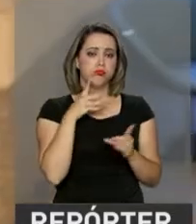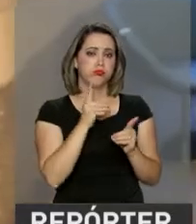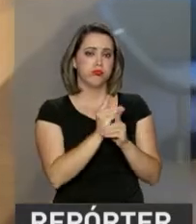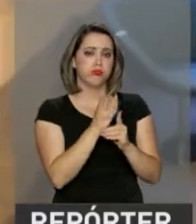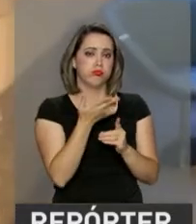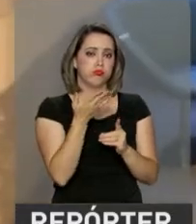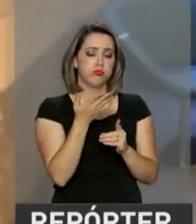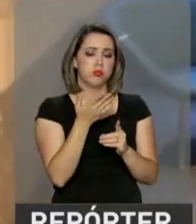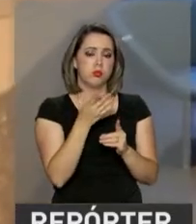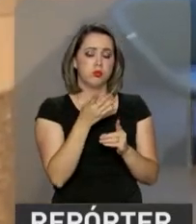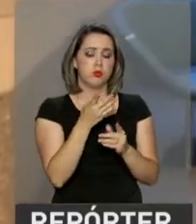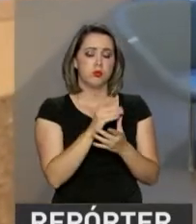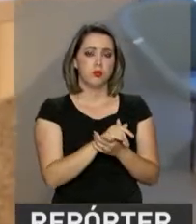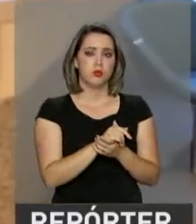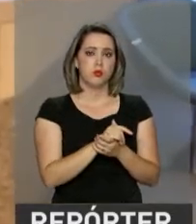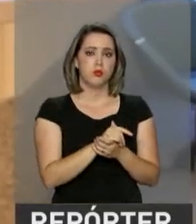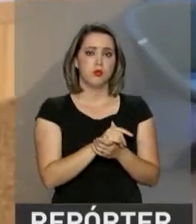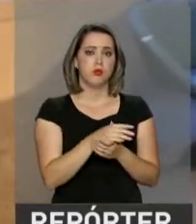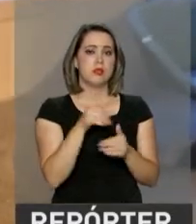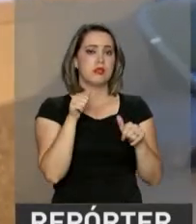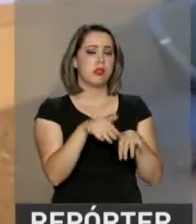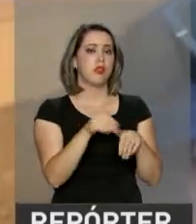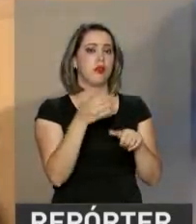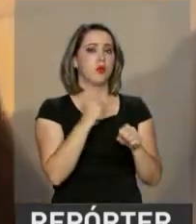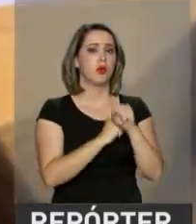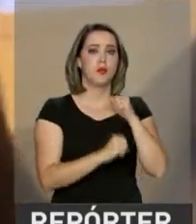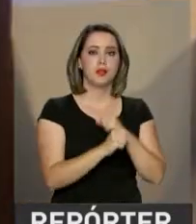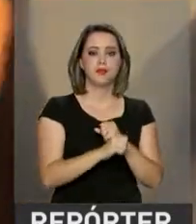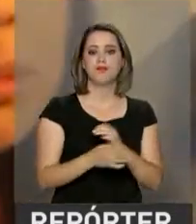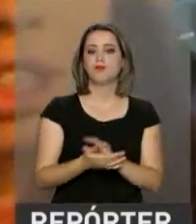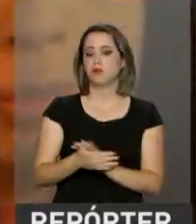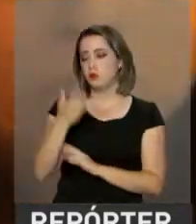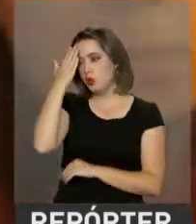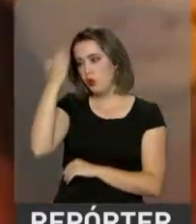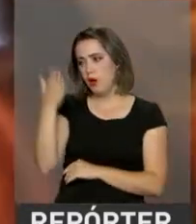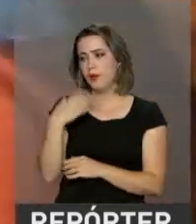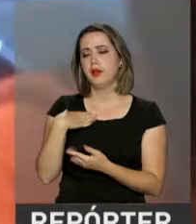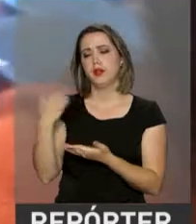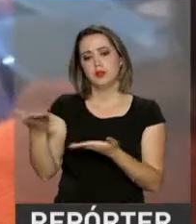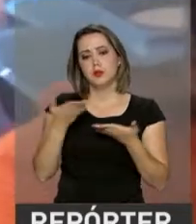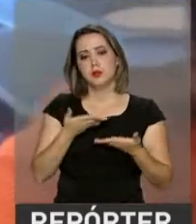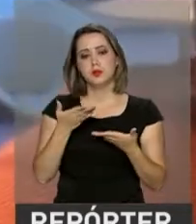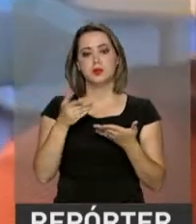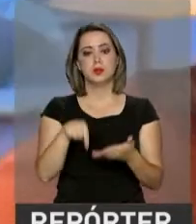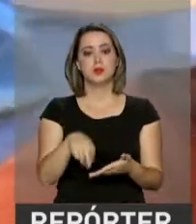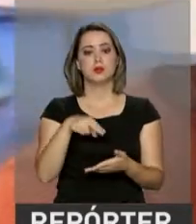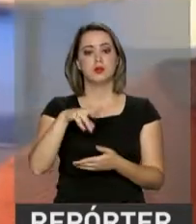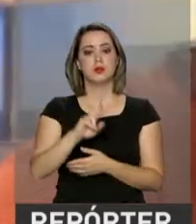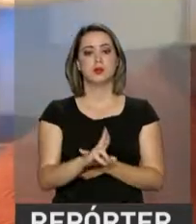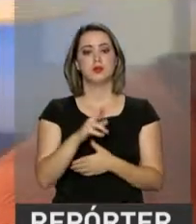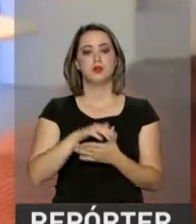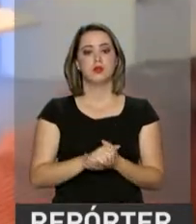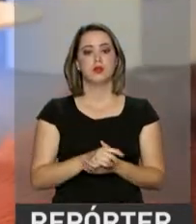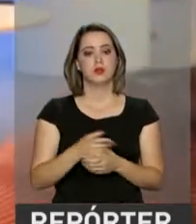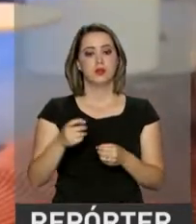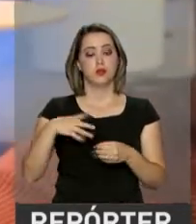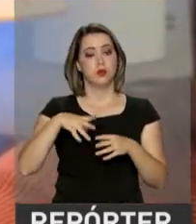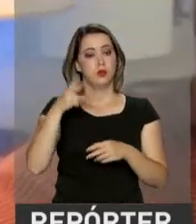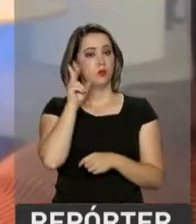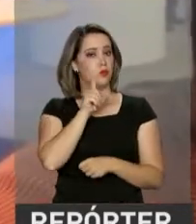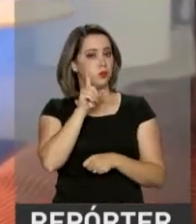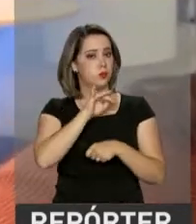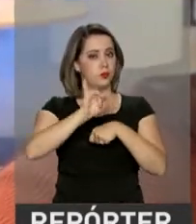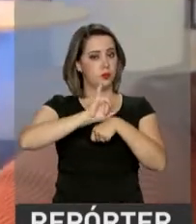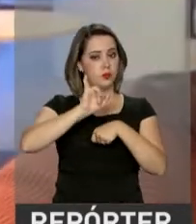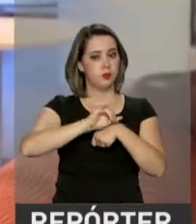encontramos aqui em setembro do ano passado. Muito obrigado, então, ministro, pela sua participação. Obrigado. Aqui na TV NBR, de Washington, nos